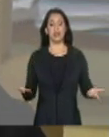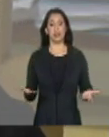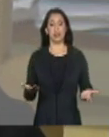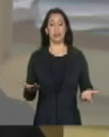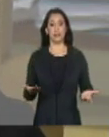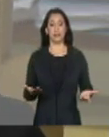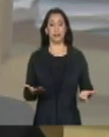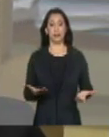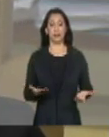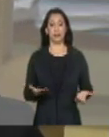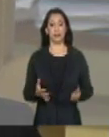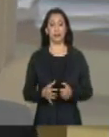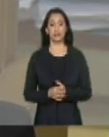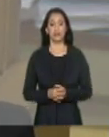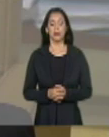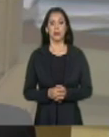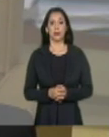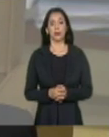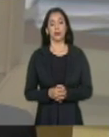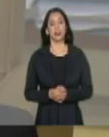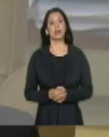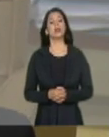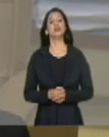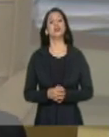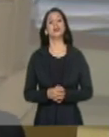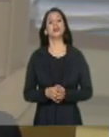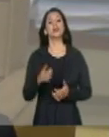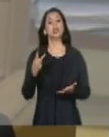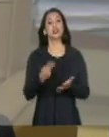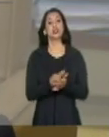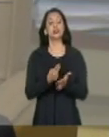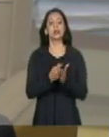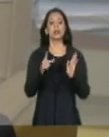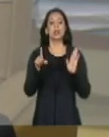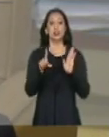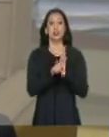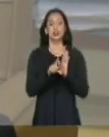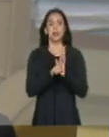o problema dos acordos, das relações, em que o sujeito, veja,